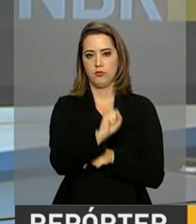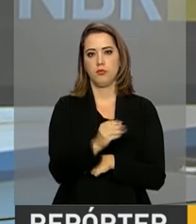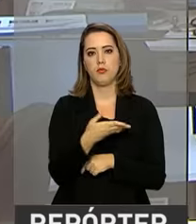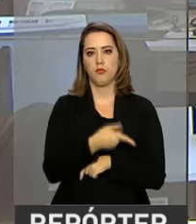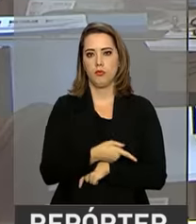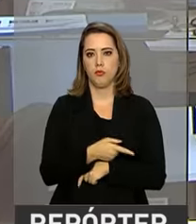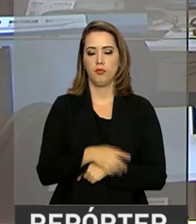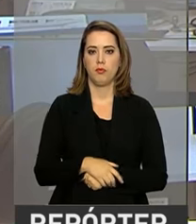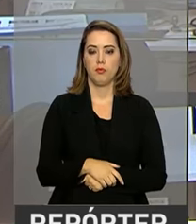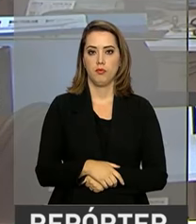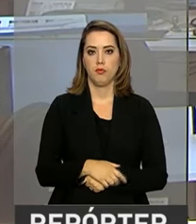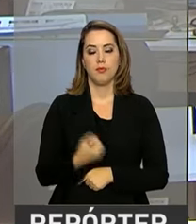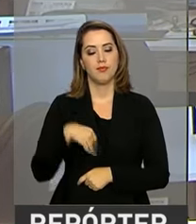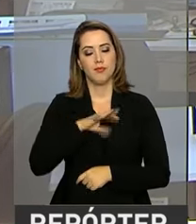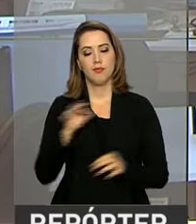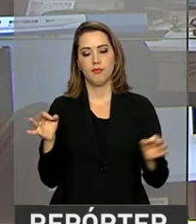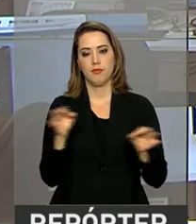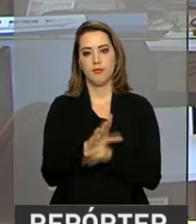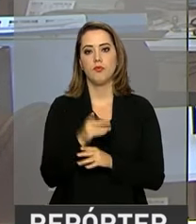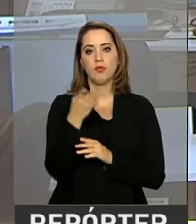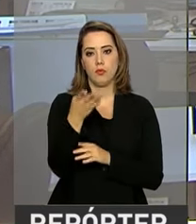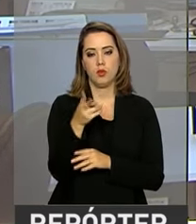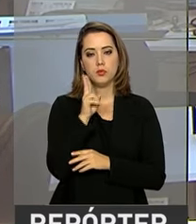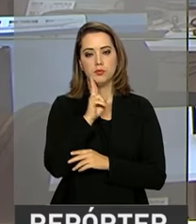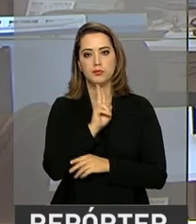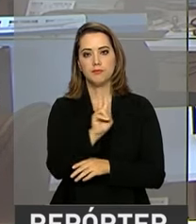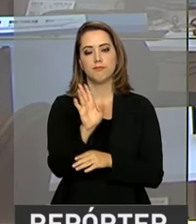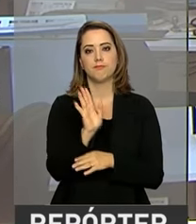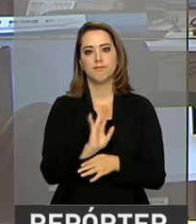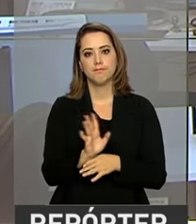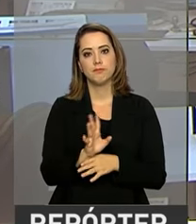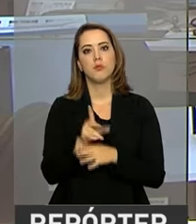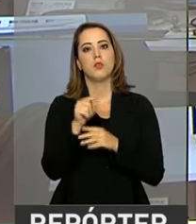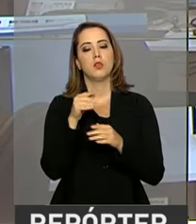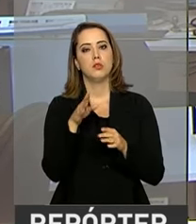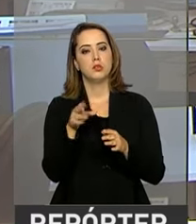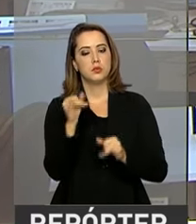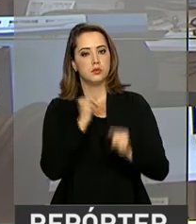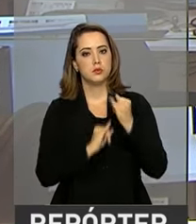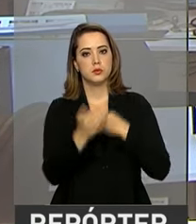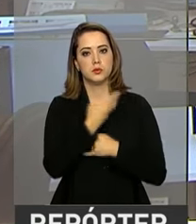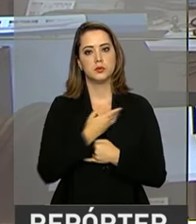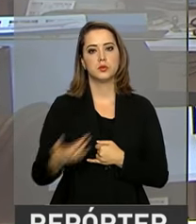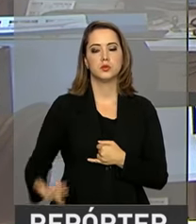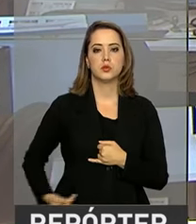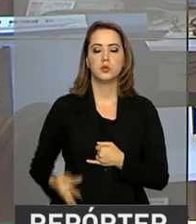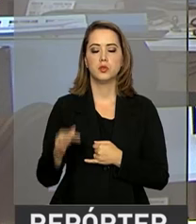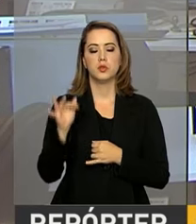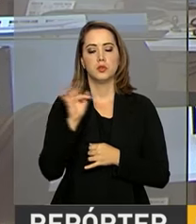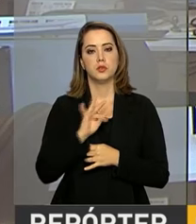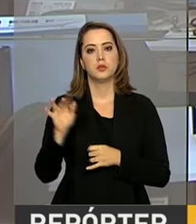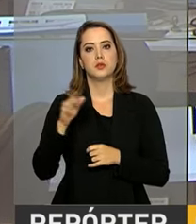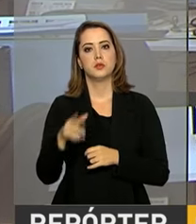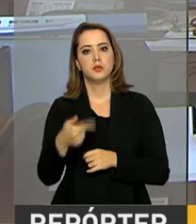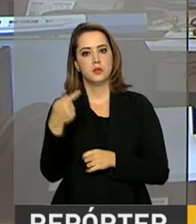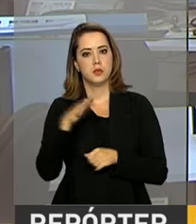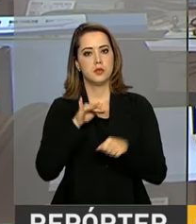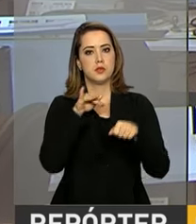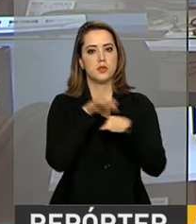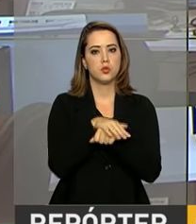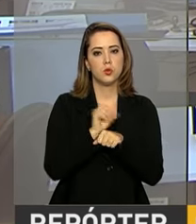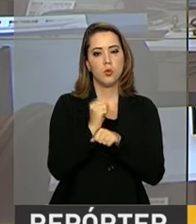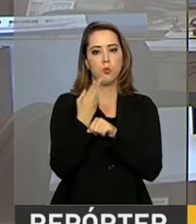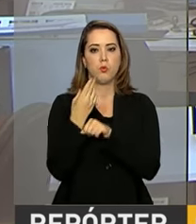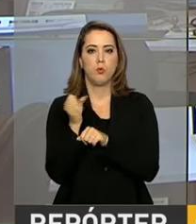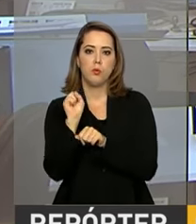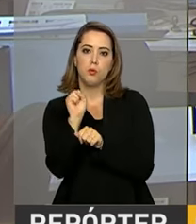anvisa.gov.br e nós ficamos por aqui você pode acompanhar as notícias do governo federal às 7 da noite na voz do Brasil e também